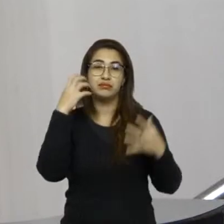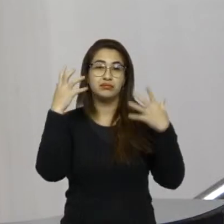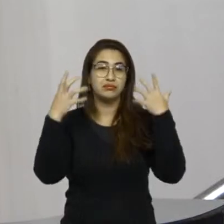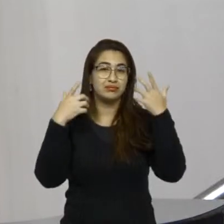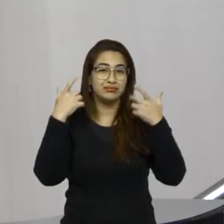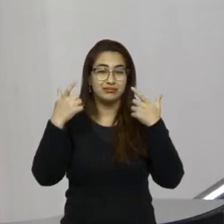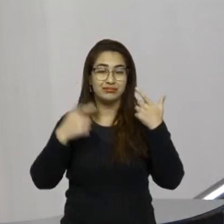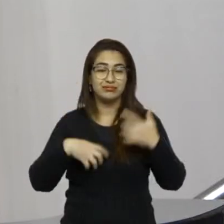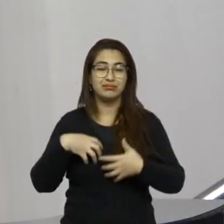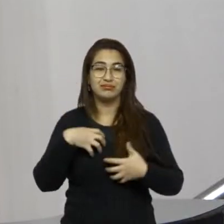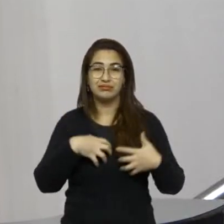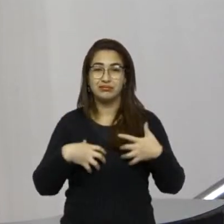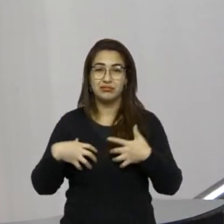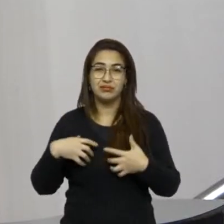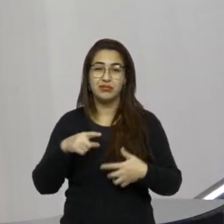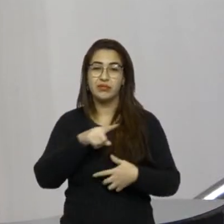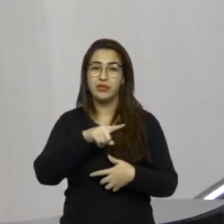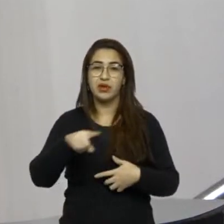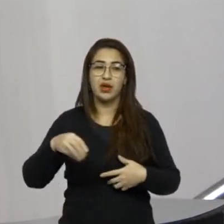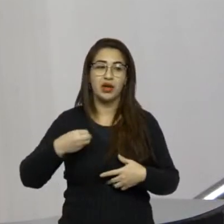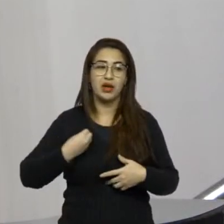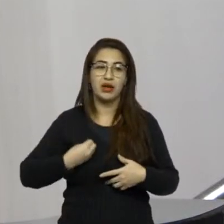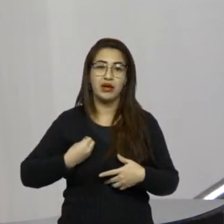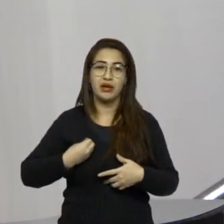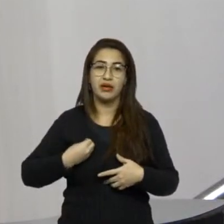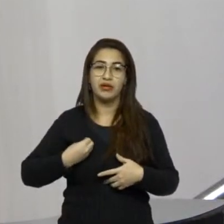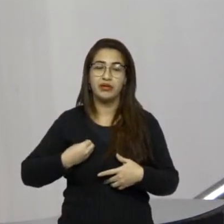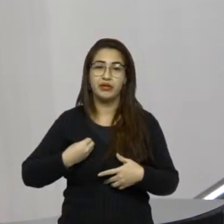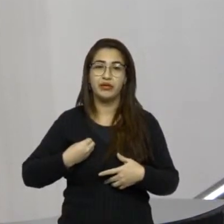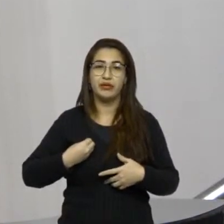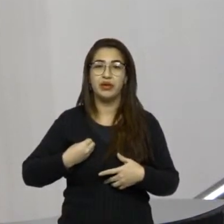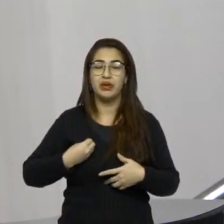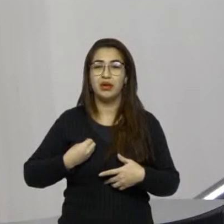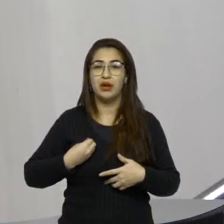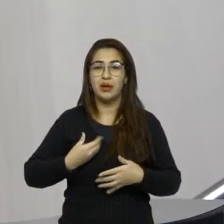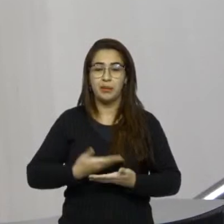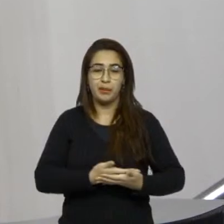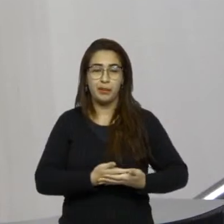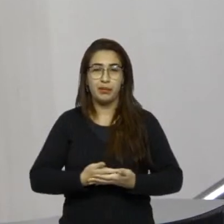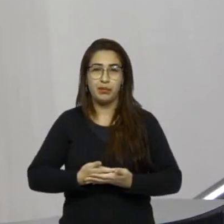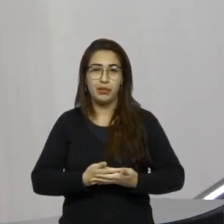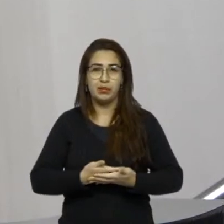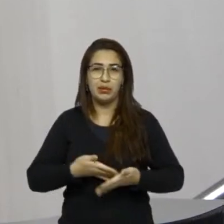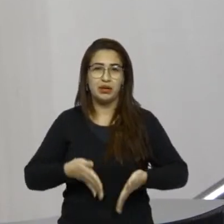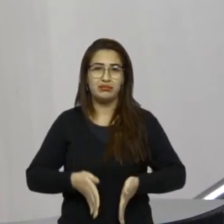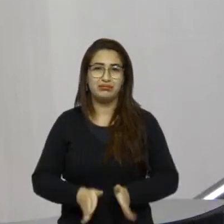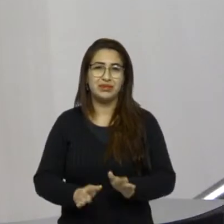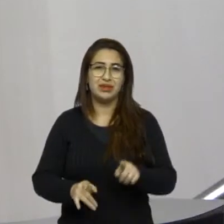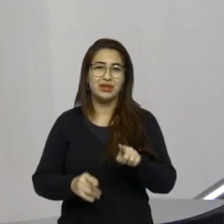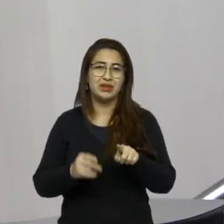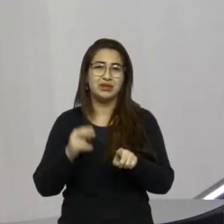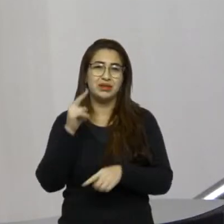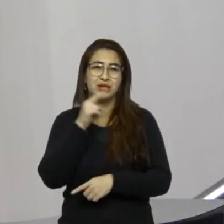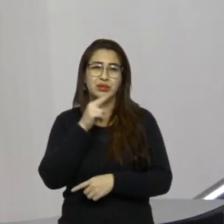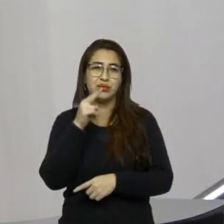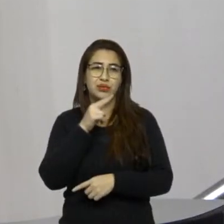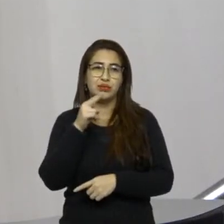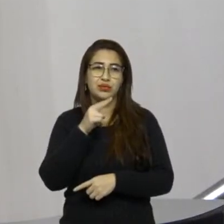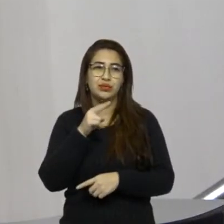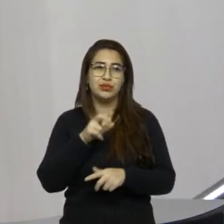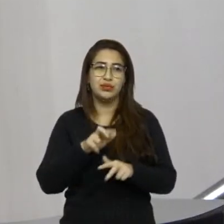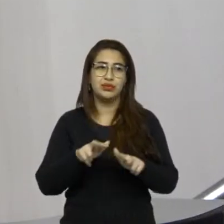são vidas inocentes, indefesas, bebês recém-nascidos, cirurgias que precisam ser feitas com urgência,